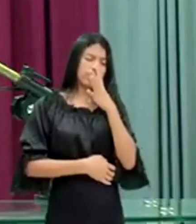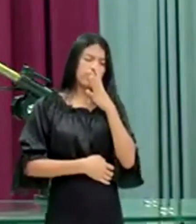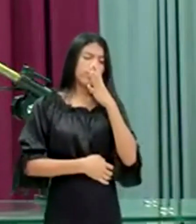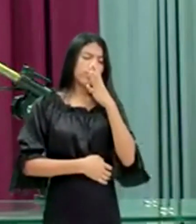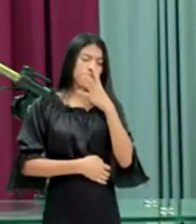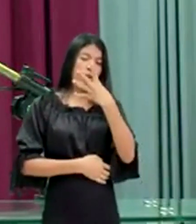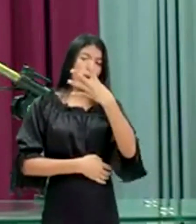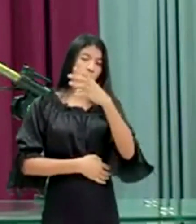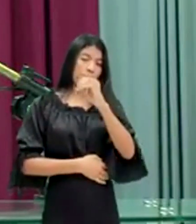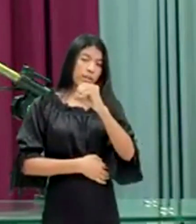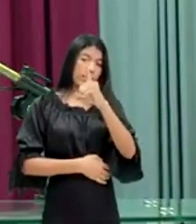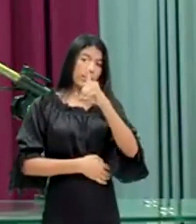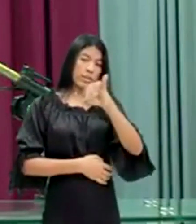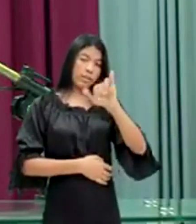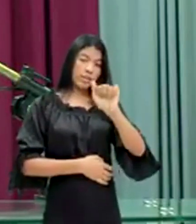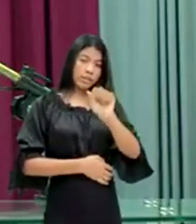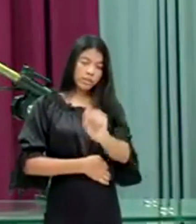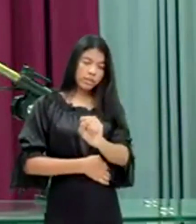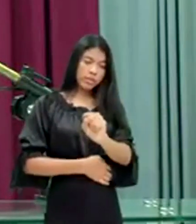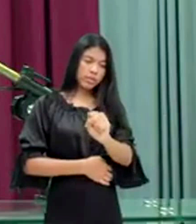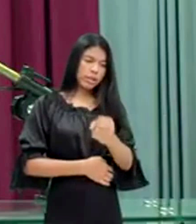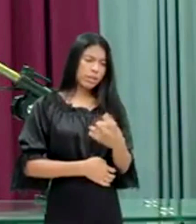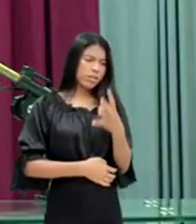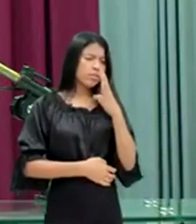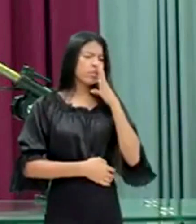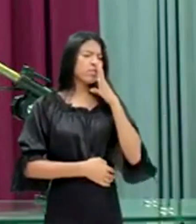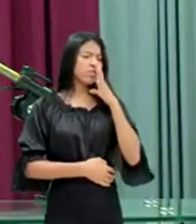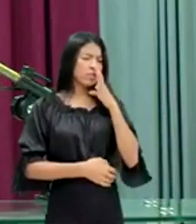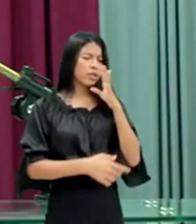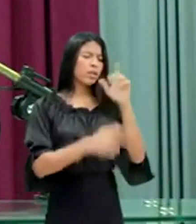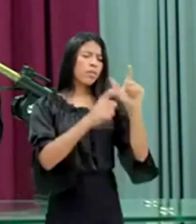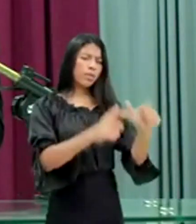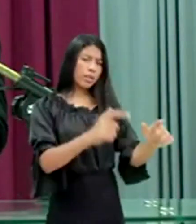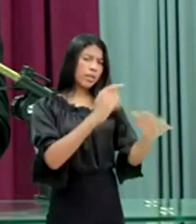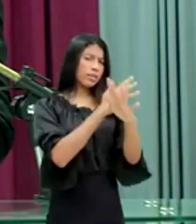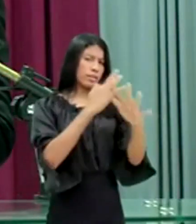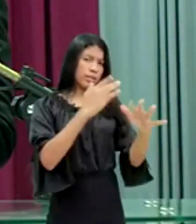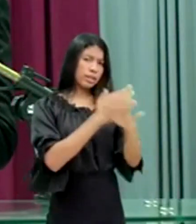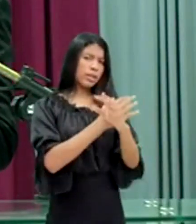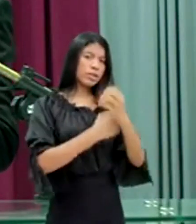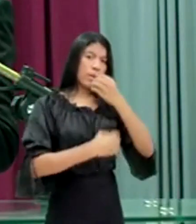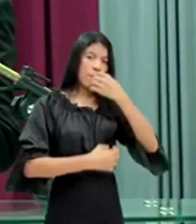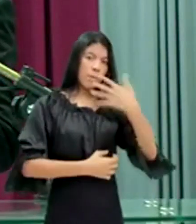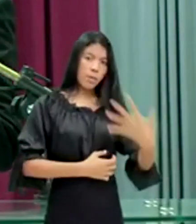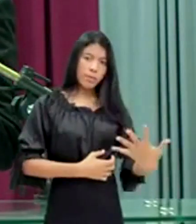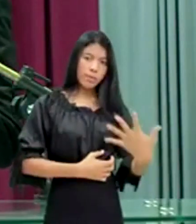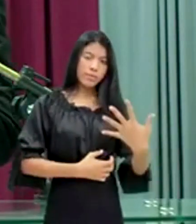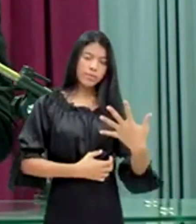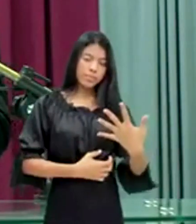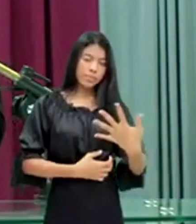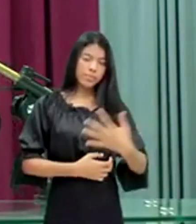da terra era realmente maravilhoso, como Deus lhes havia dito.